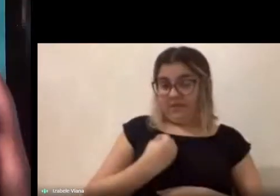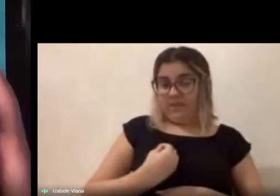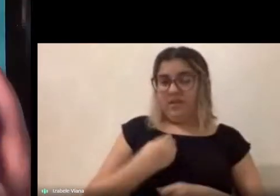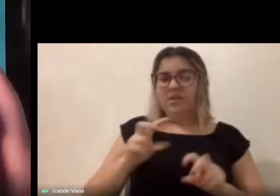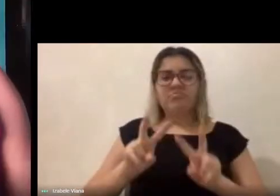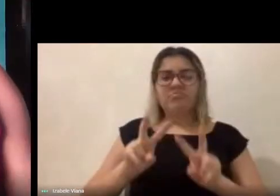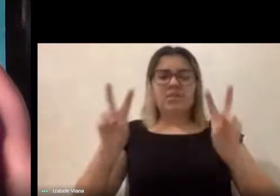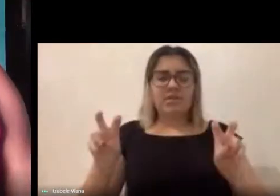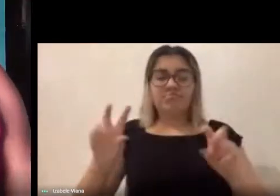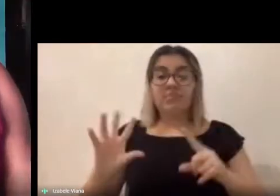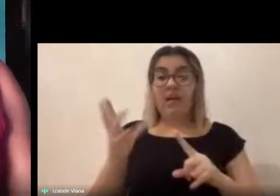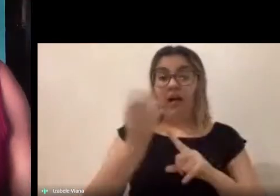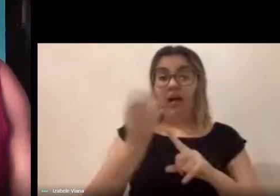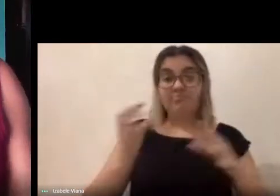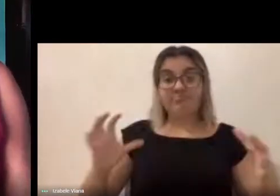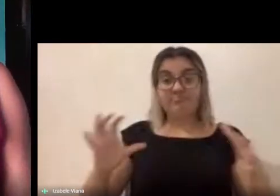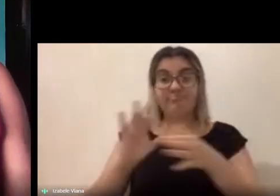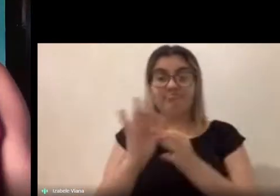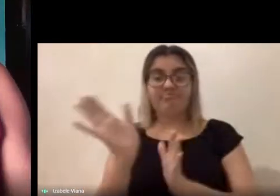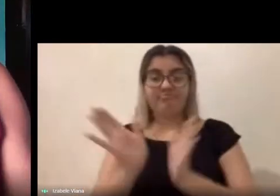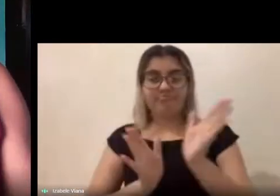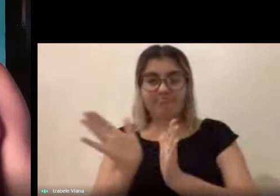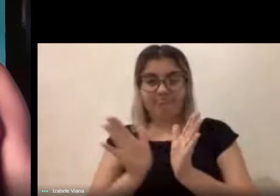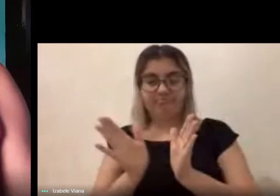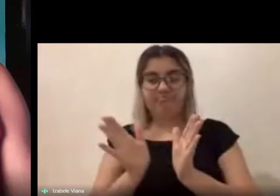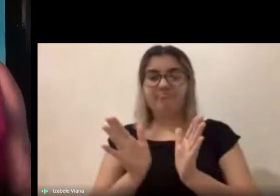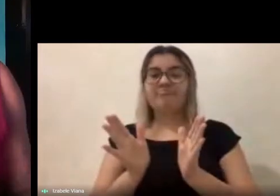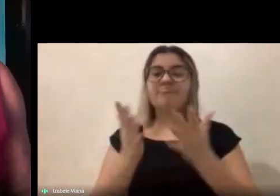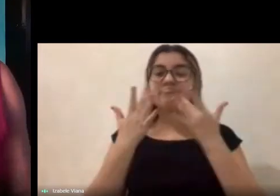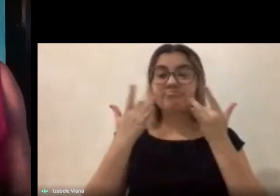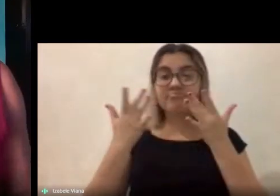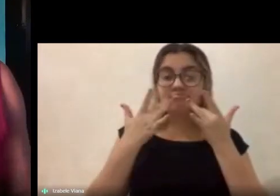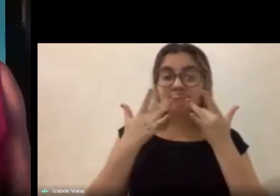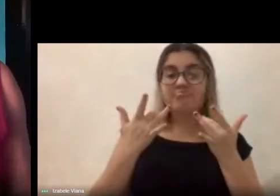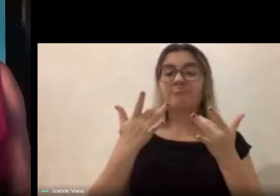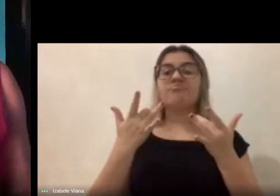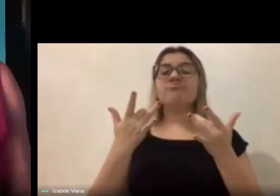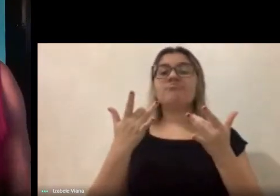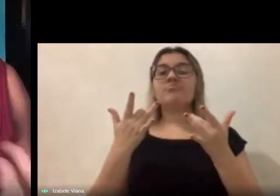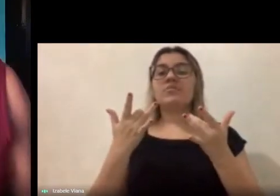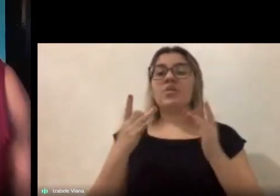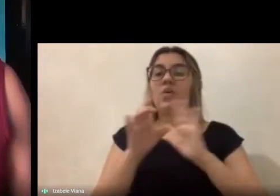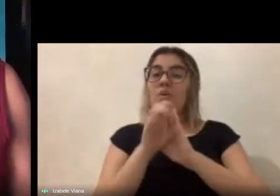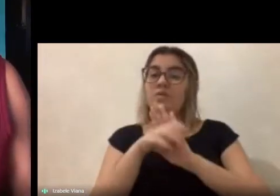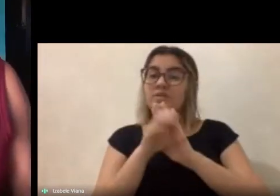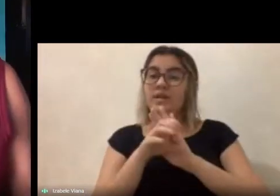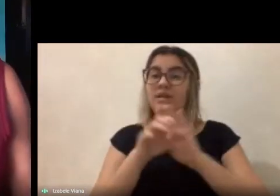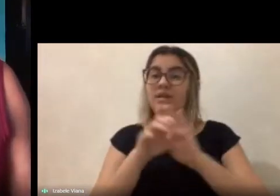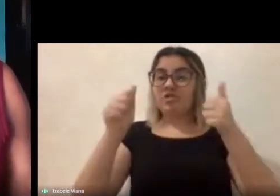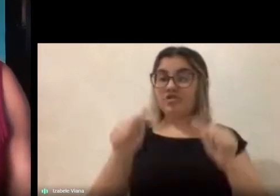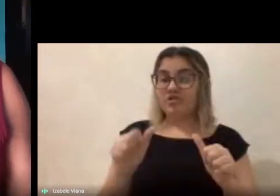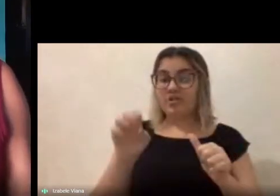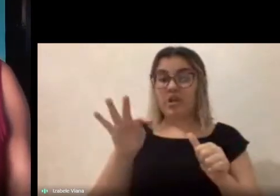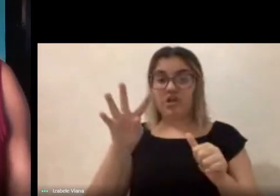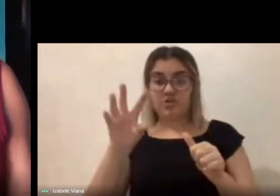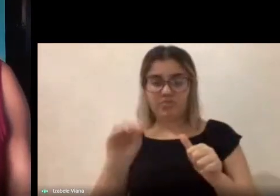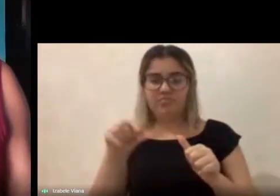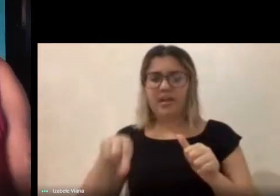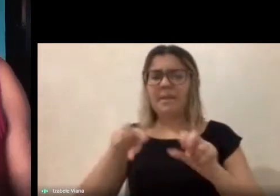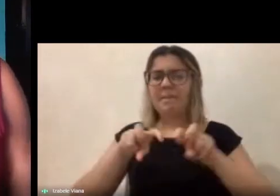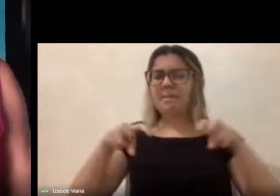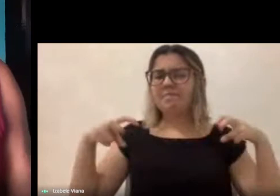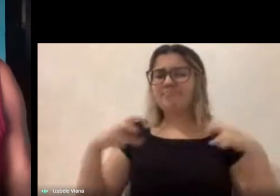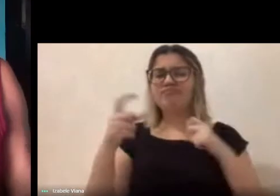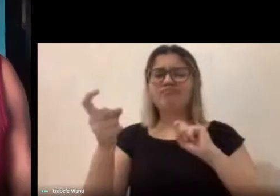produção, dramaturgia e conceito estético. O diálogo desta mesa parte da pesquisa e da construção de uma